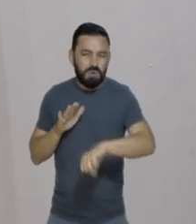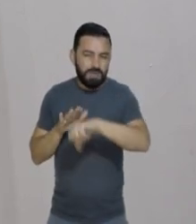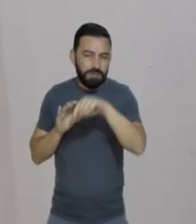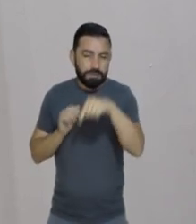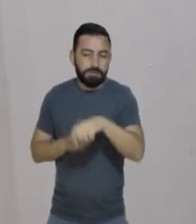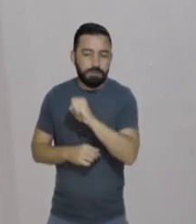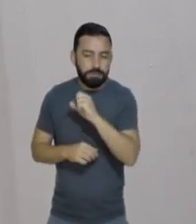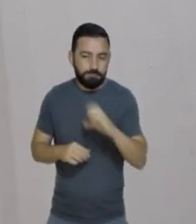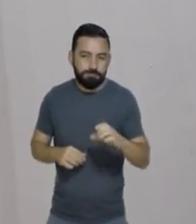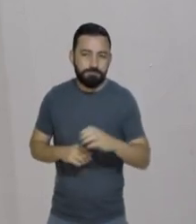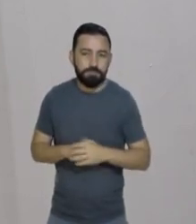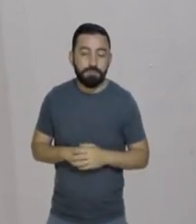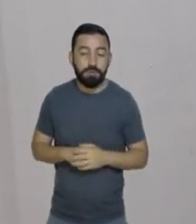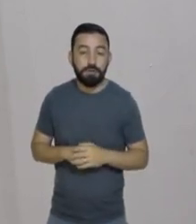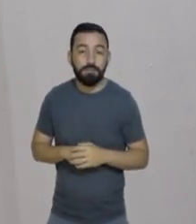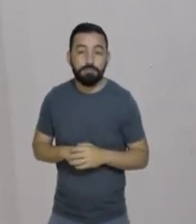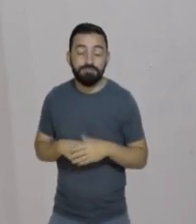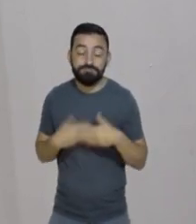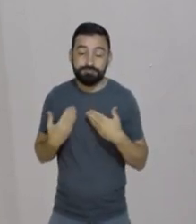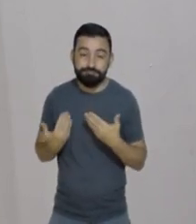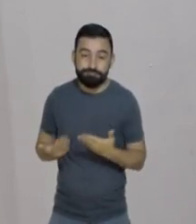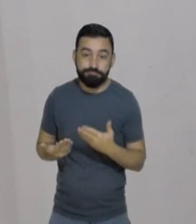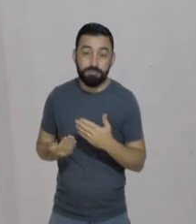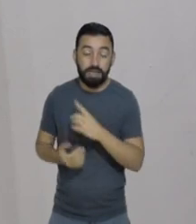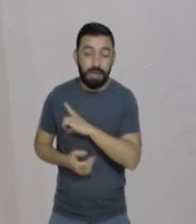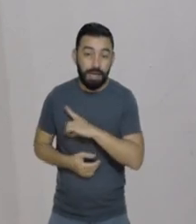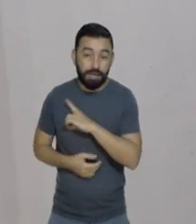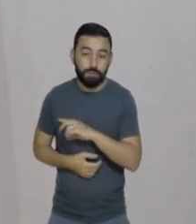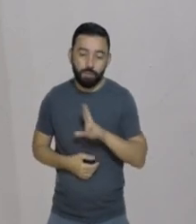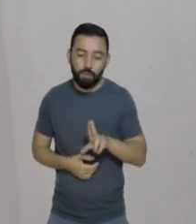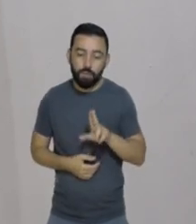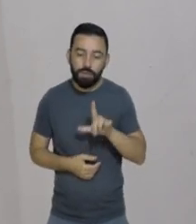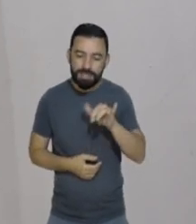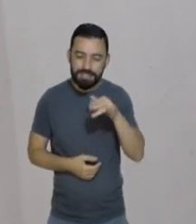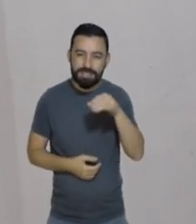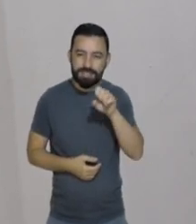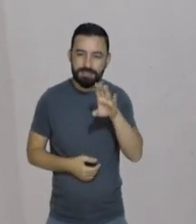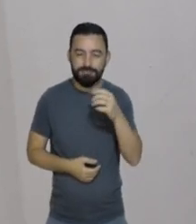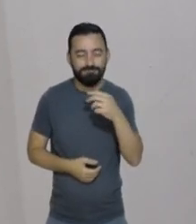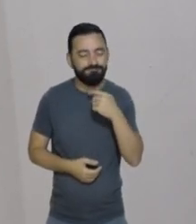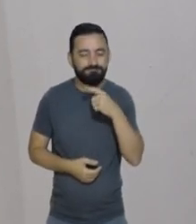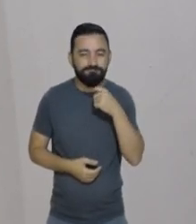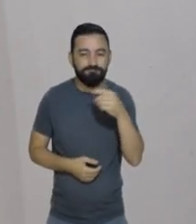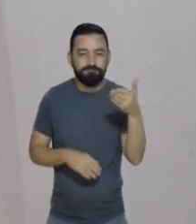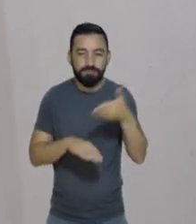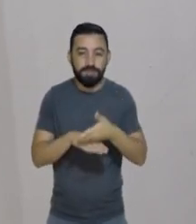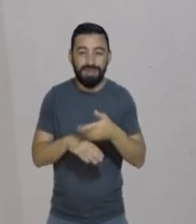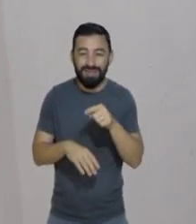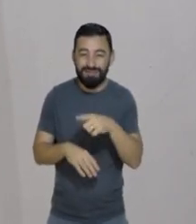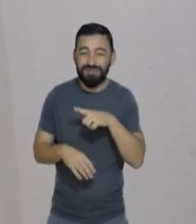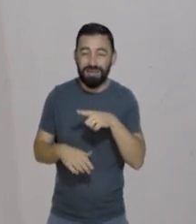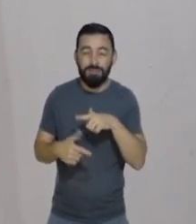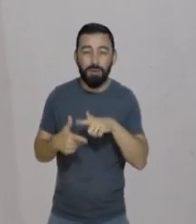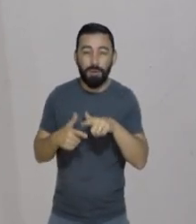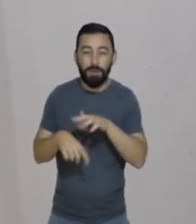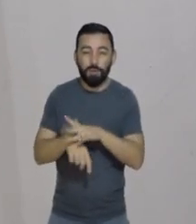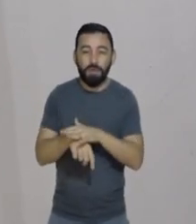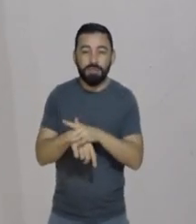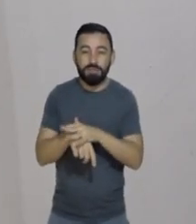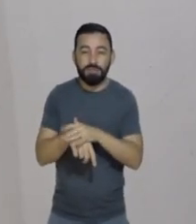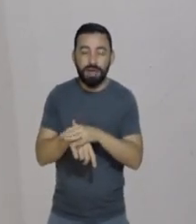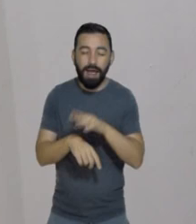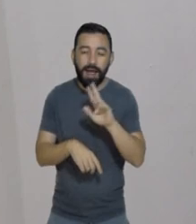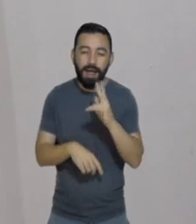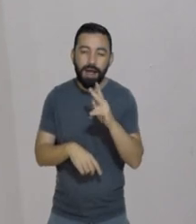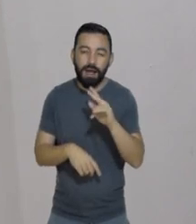doutor Ulisses comunicou que, infelizmente, não pôde estar presente, porque está com H1N1, então, por esse motivo